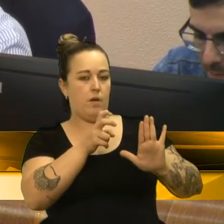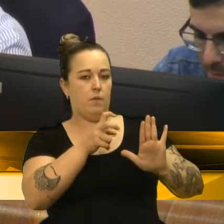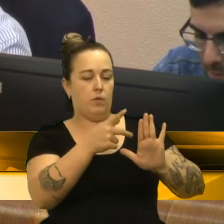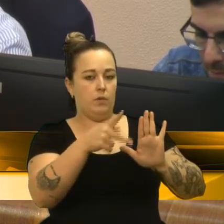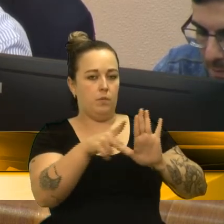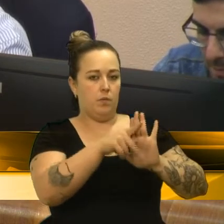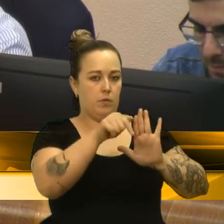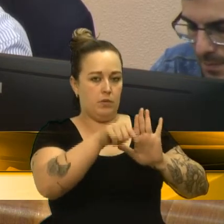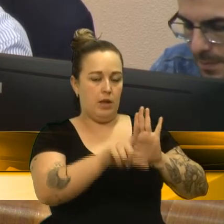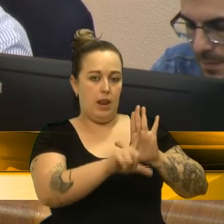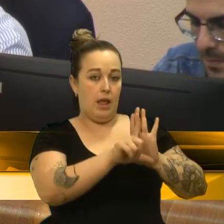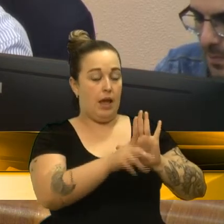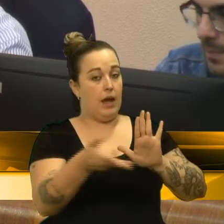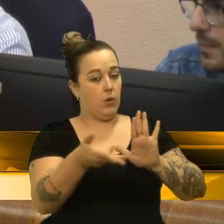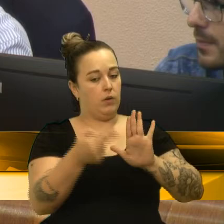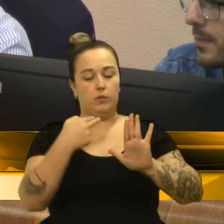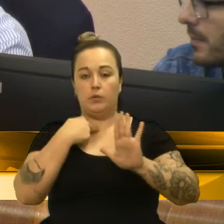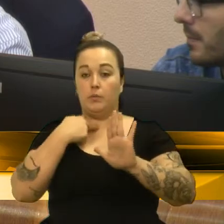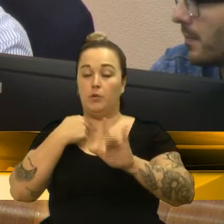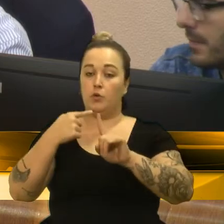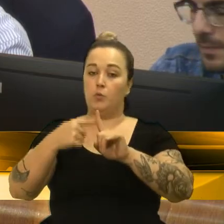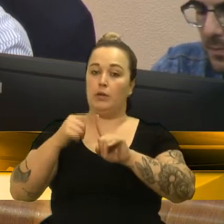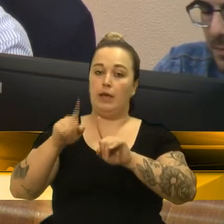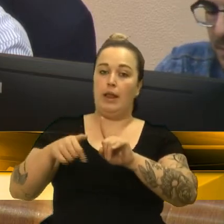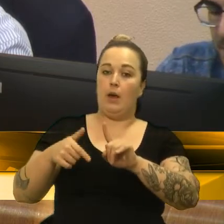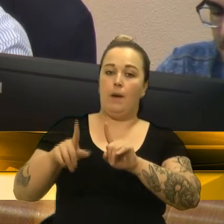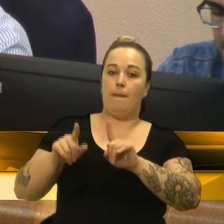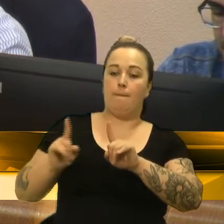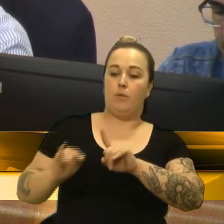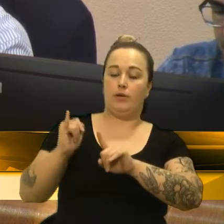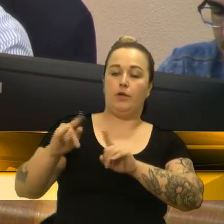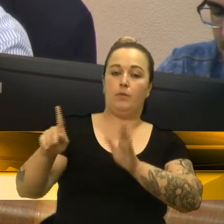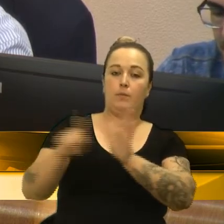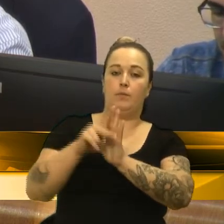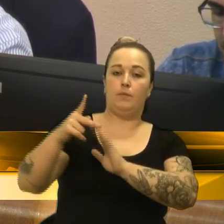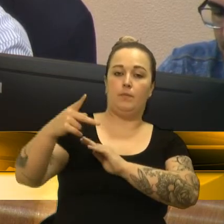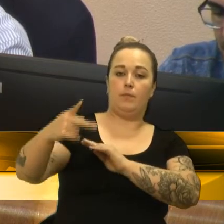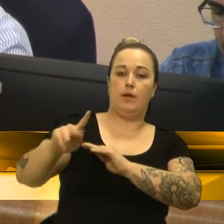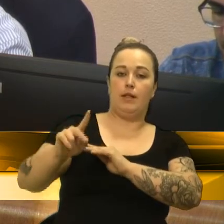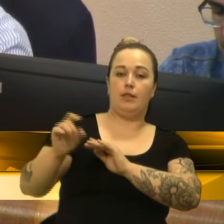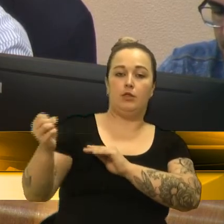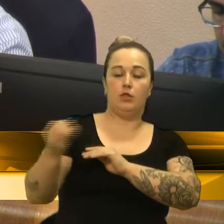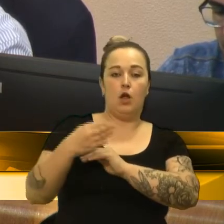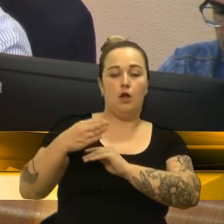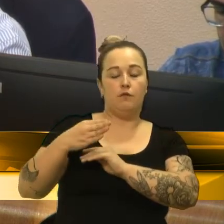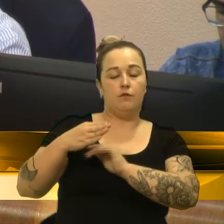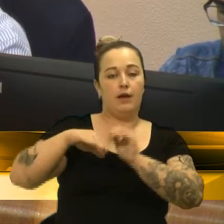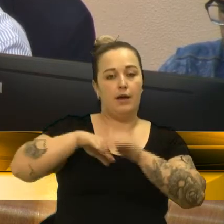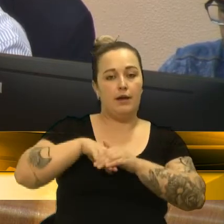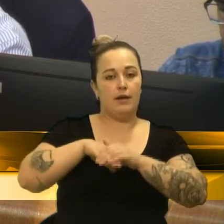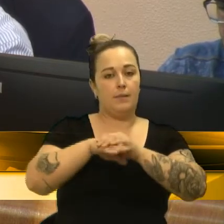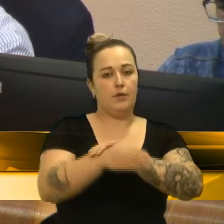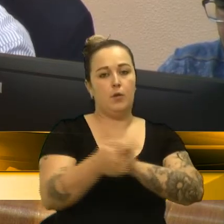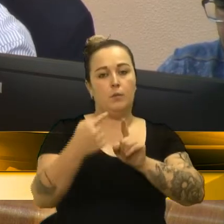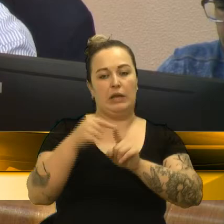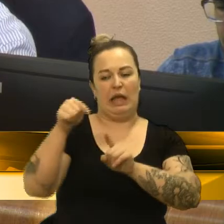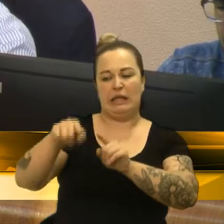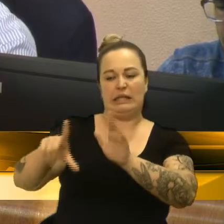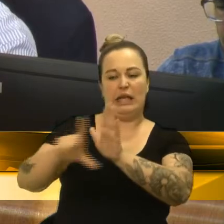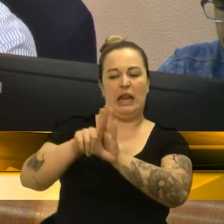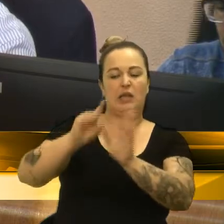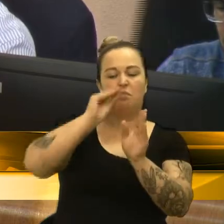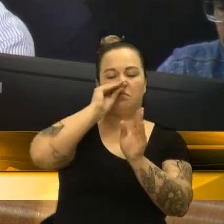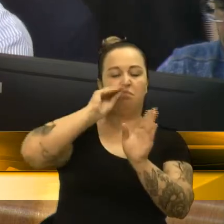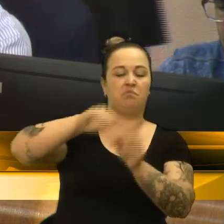não pode agora, porque não lhe convém, querer sua não aplicação ao argumento de que ela não lhe alcança.